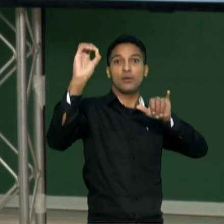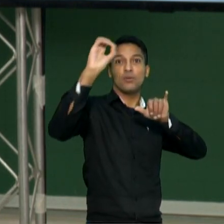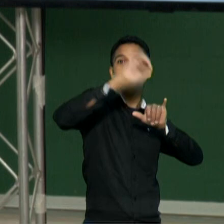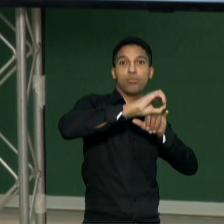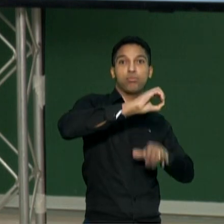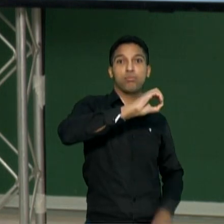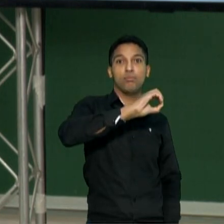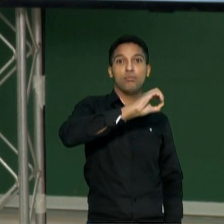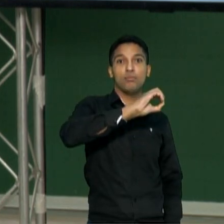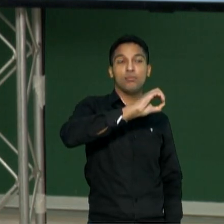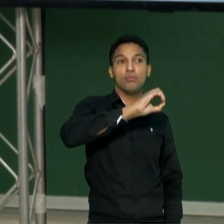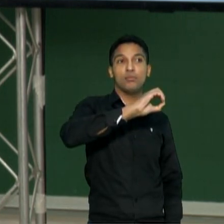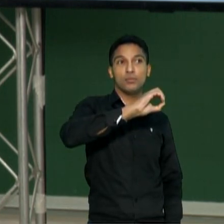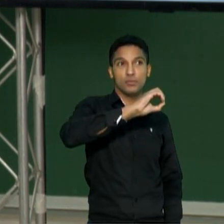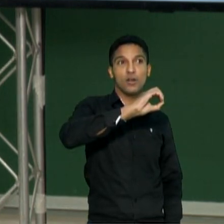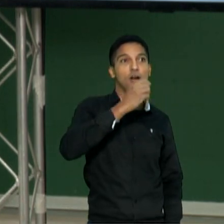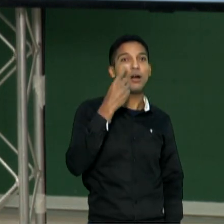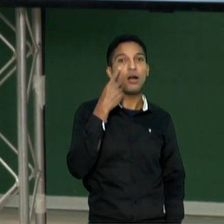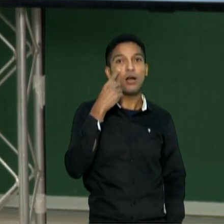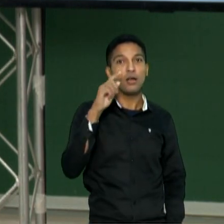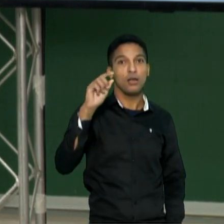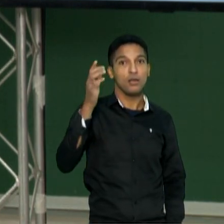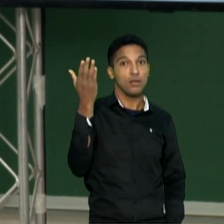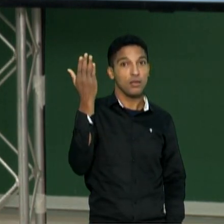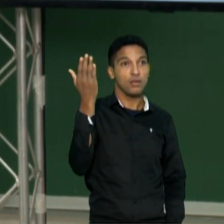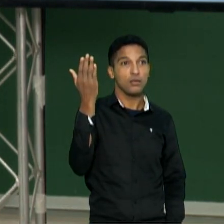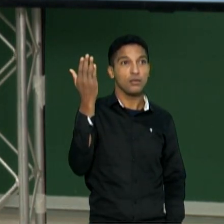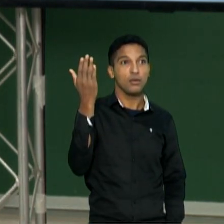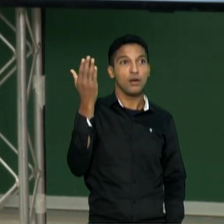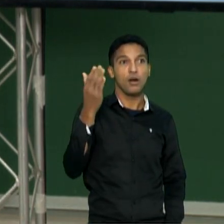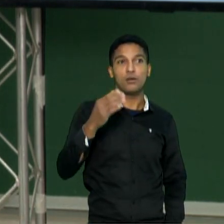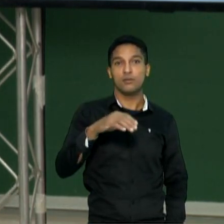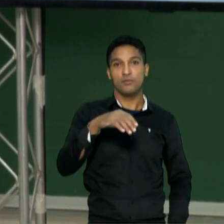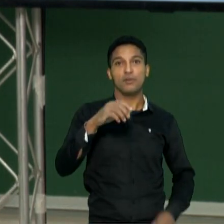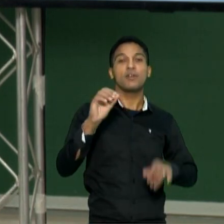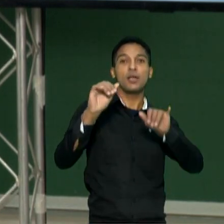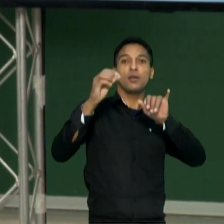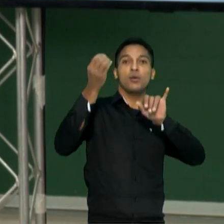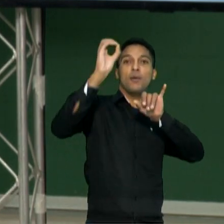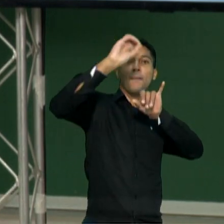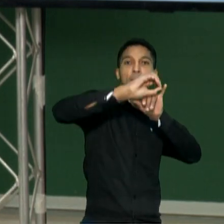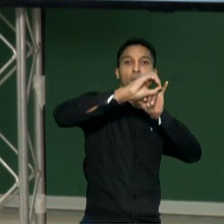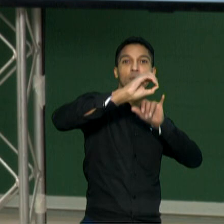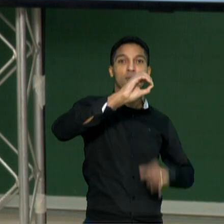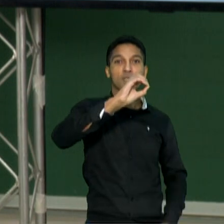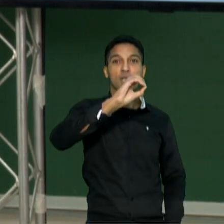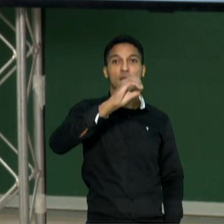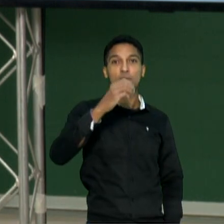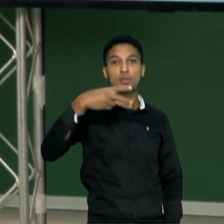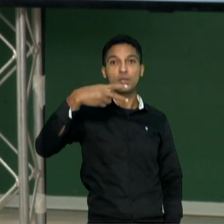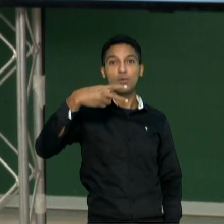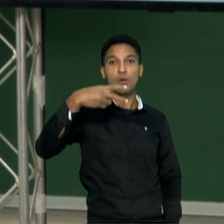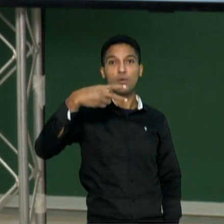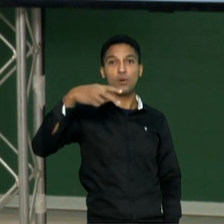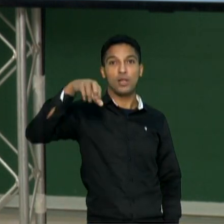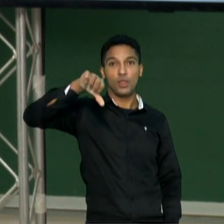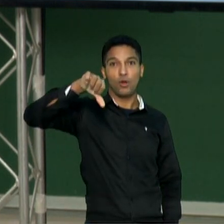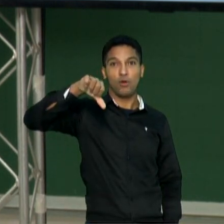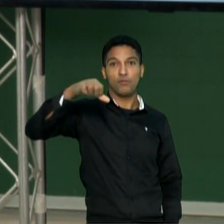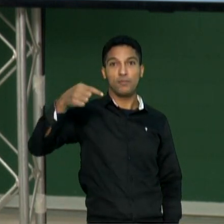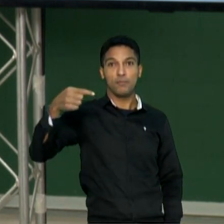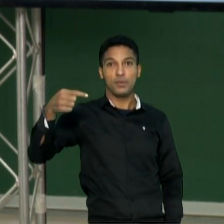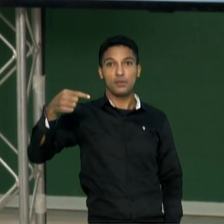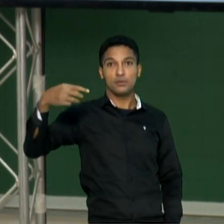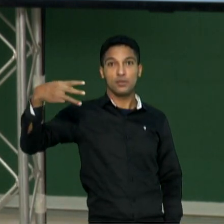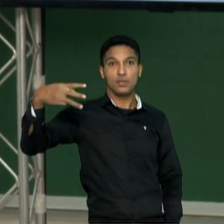ok? Olha lá, substituindo o y por zero, vai ficar aqui 0 igual a 9 menos 3x. Veja, 0 igual a 9